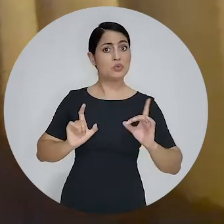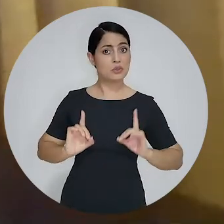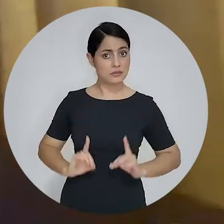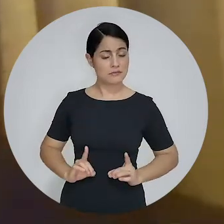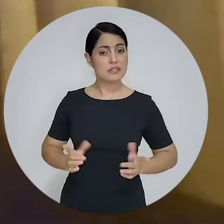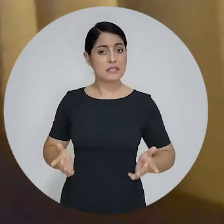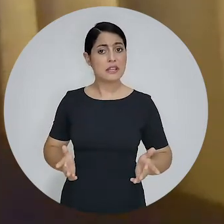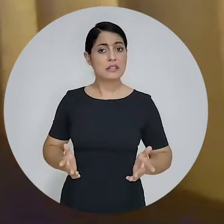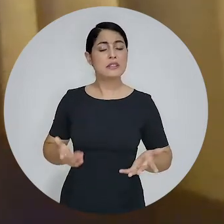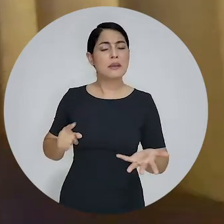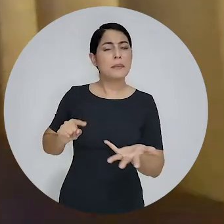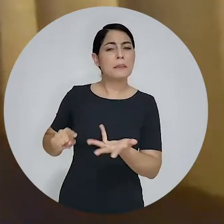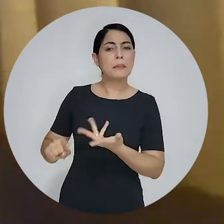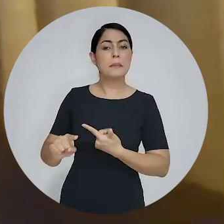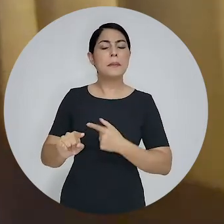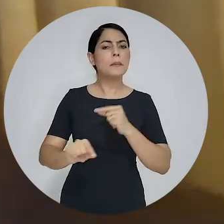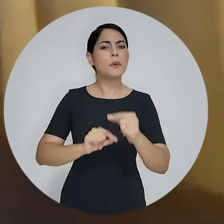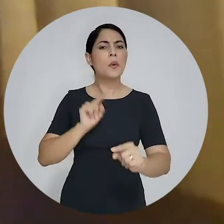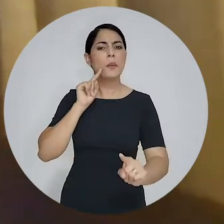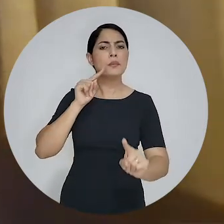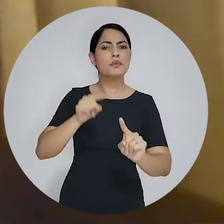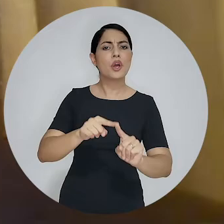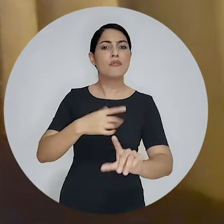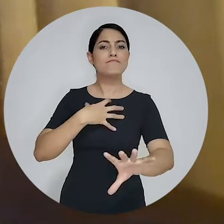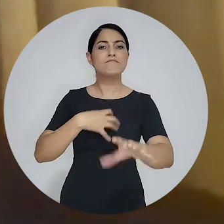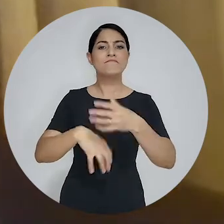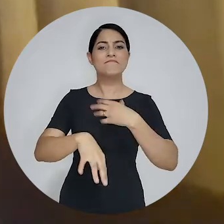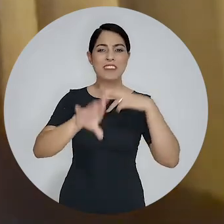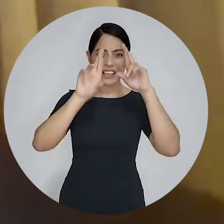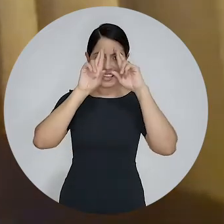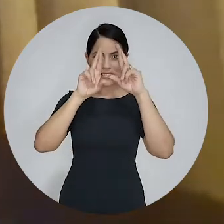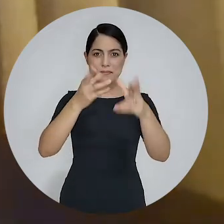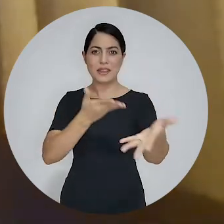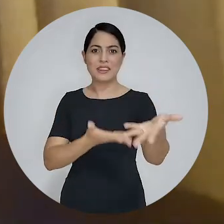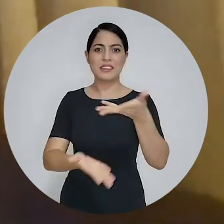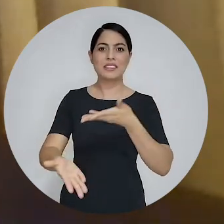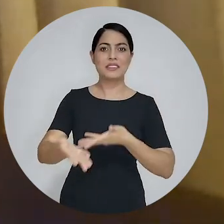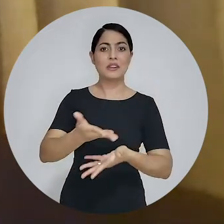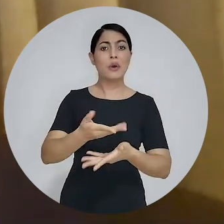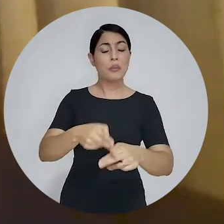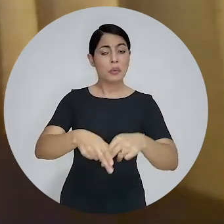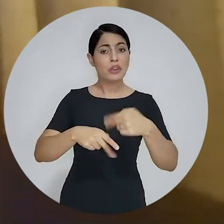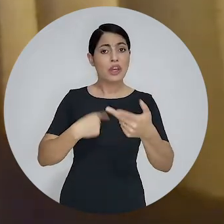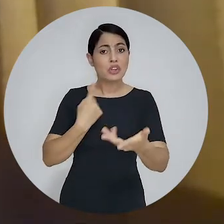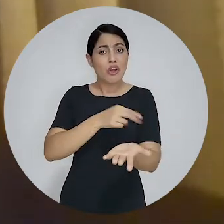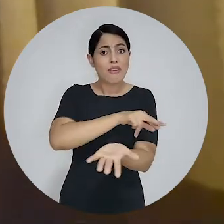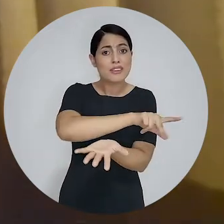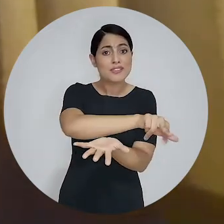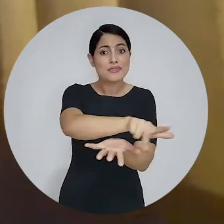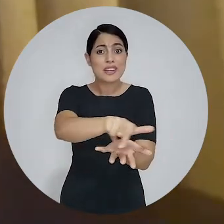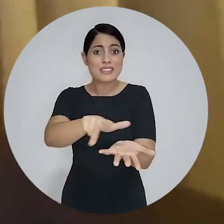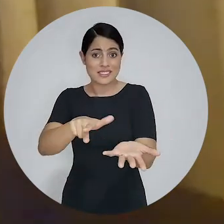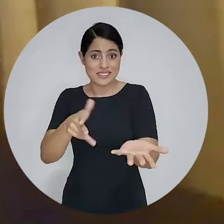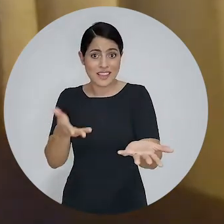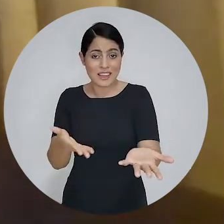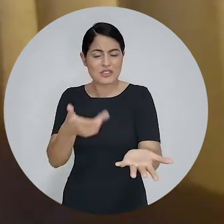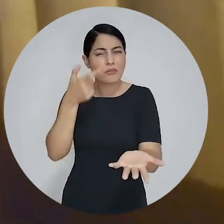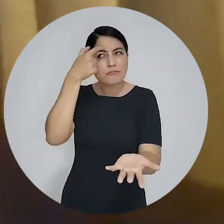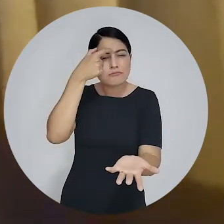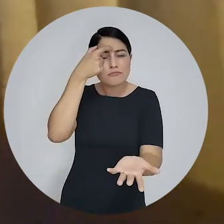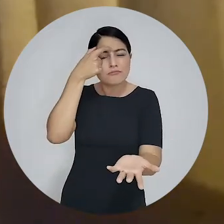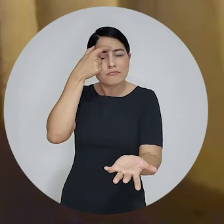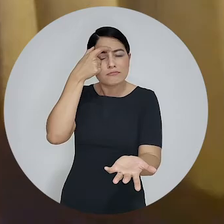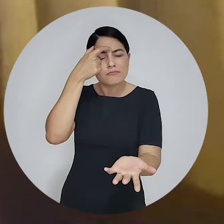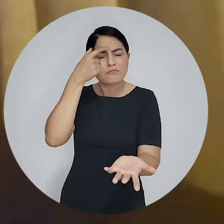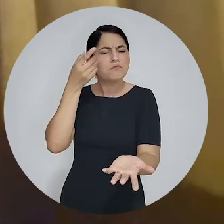envolvem a deficiência, além de ampliar o respeito pela diversidade, gera também uma conscientização